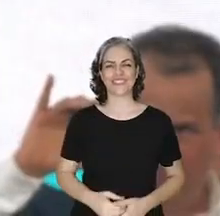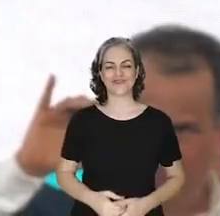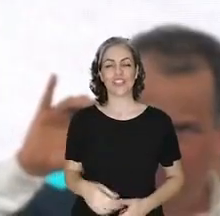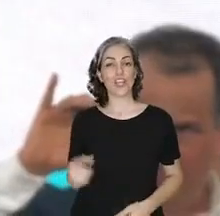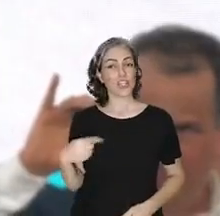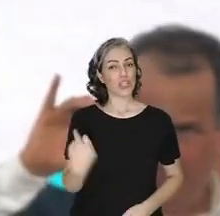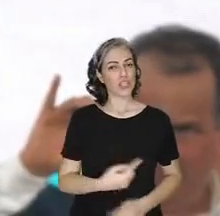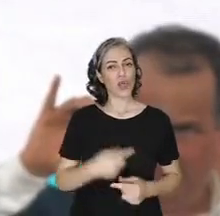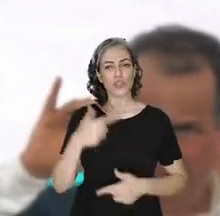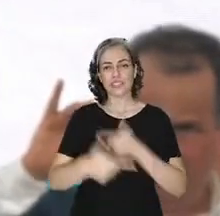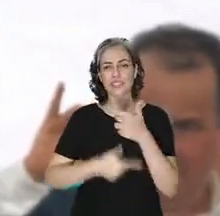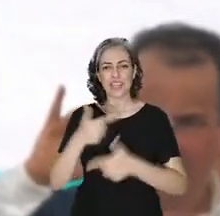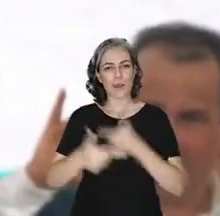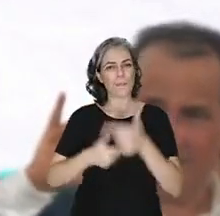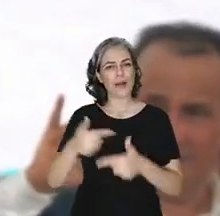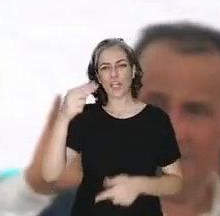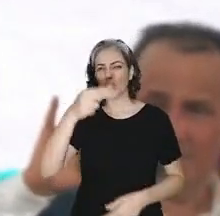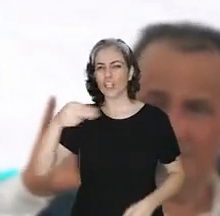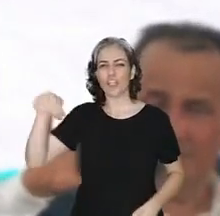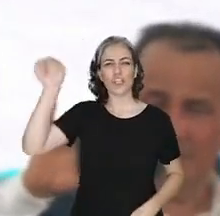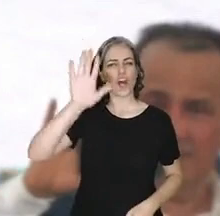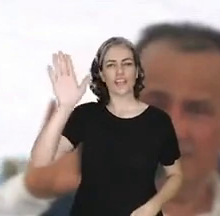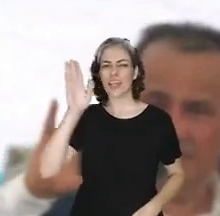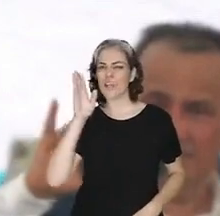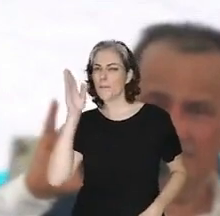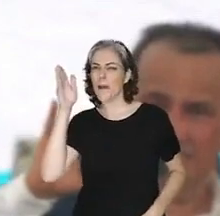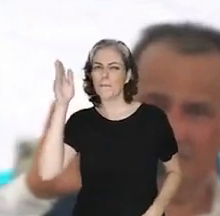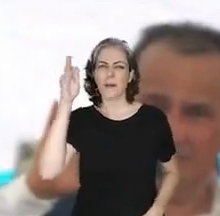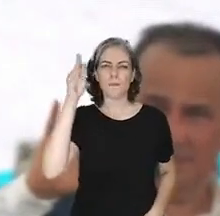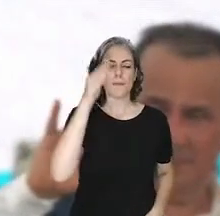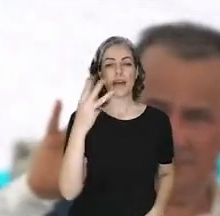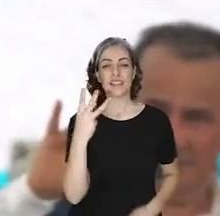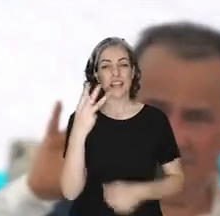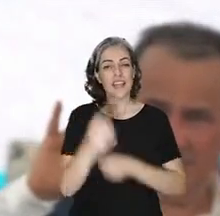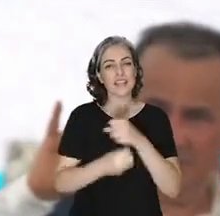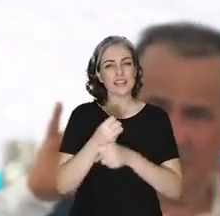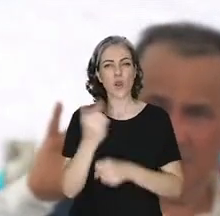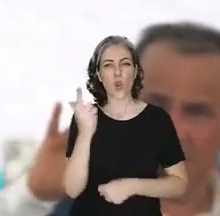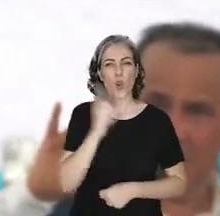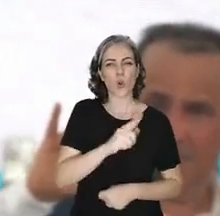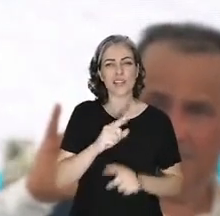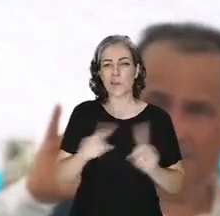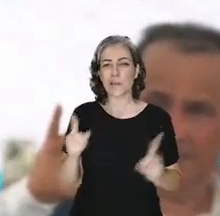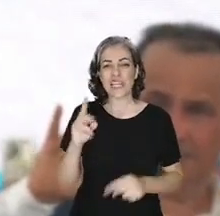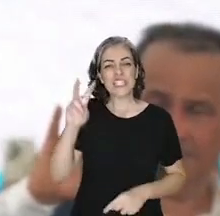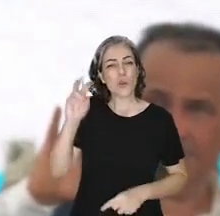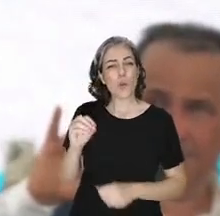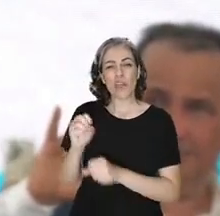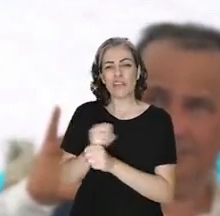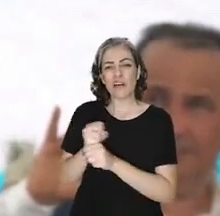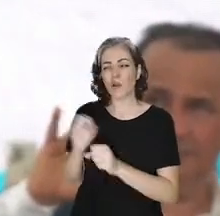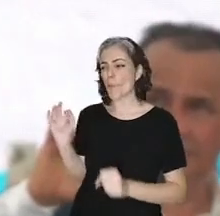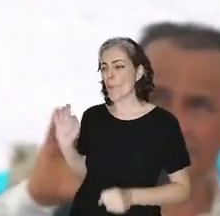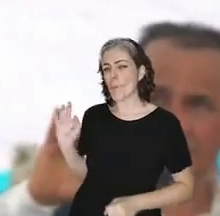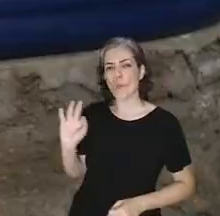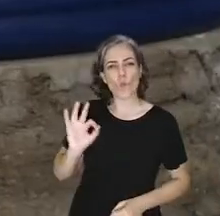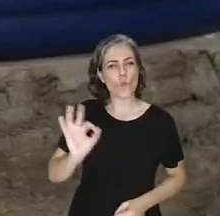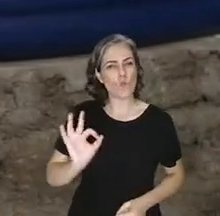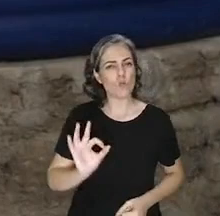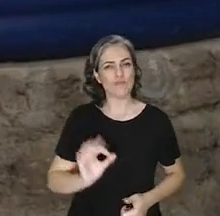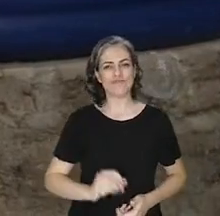nós estamos fazendo um trabalho por todo o nordeste do Brasil em três anos que não foi feito em 50